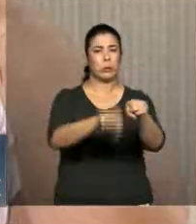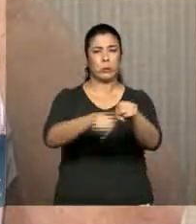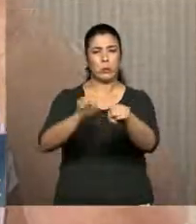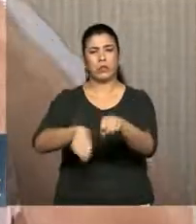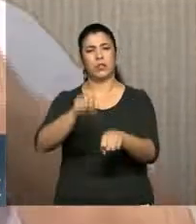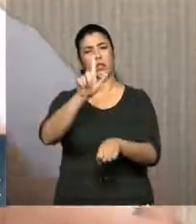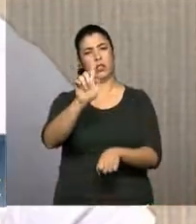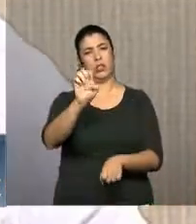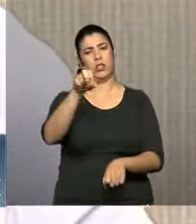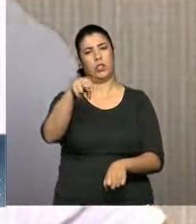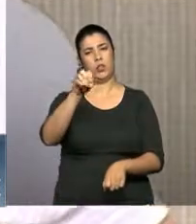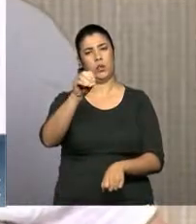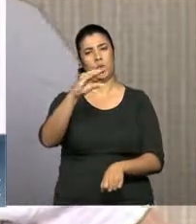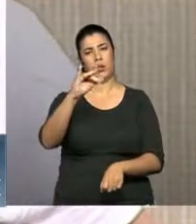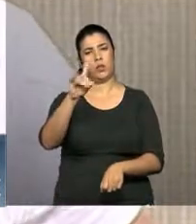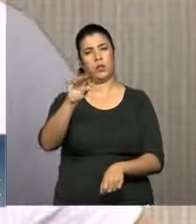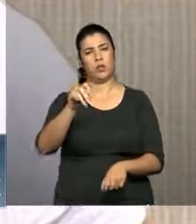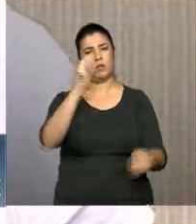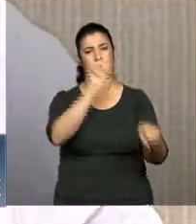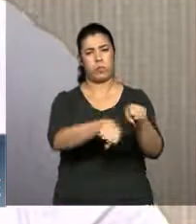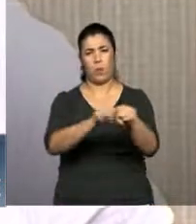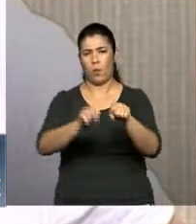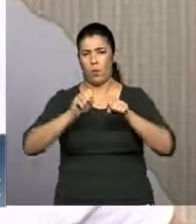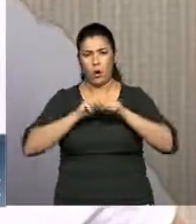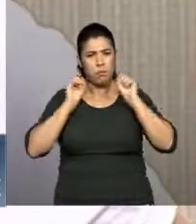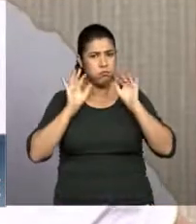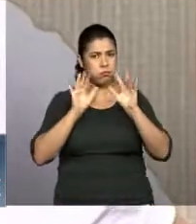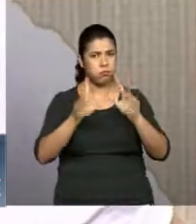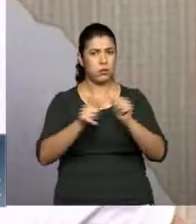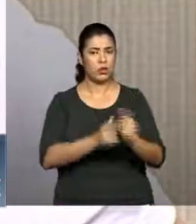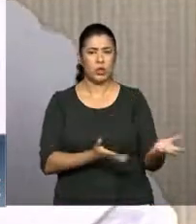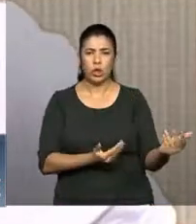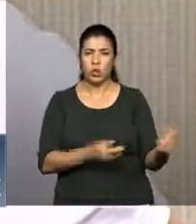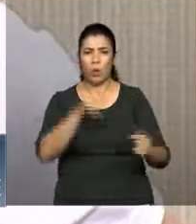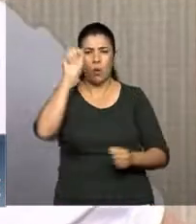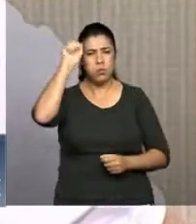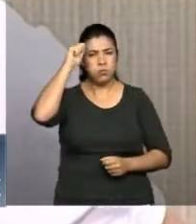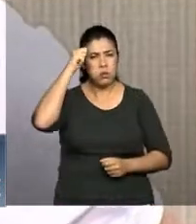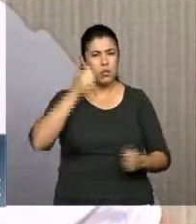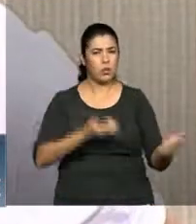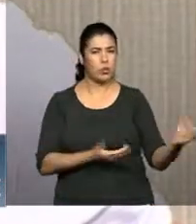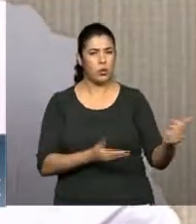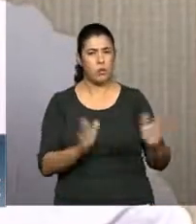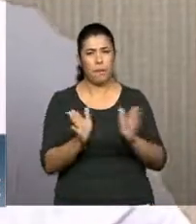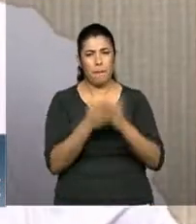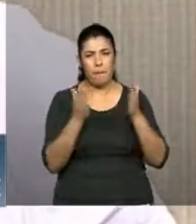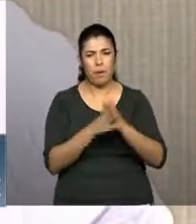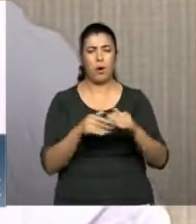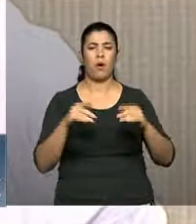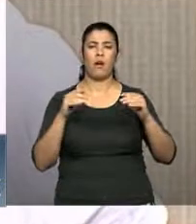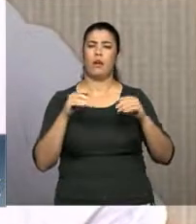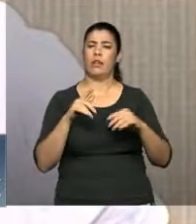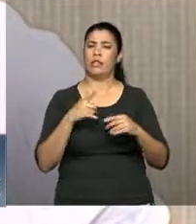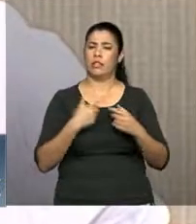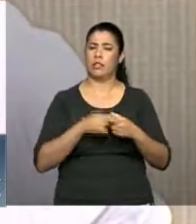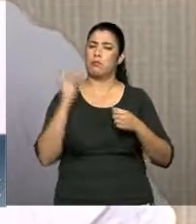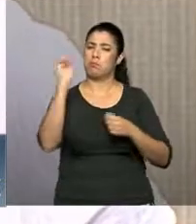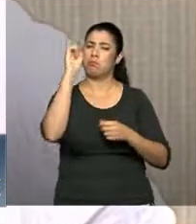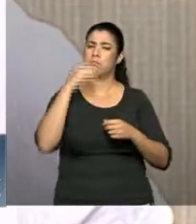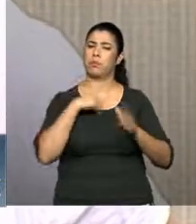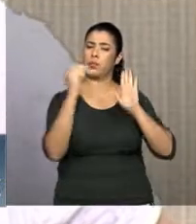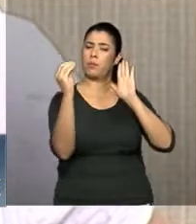dos nossos jovens negros dos nossos jovens pobres da periferia então é de fundamental importância a gente colocar isso na pauta